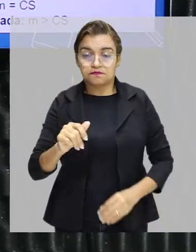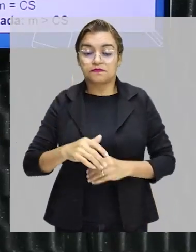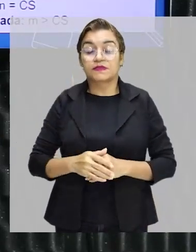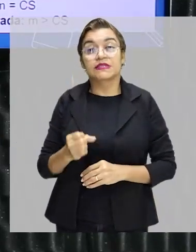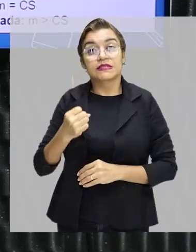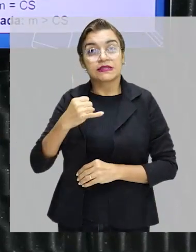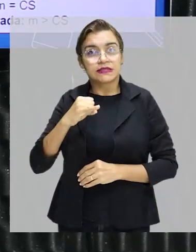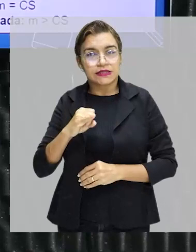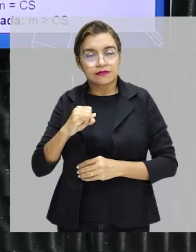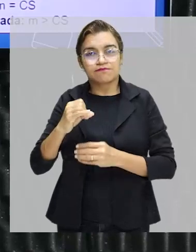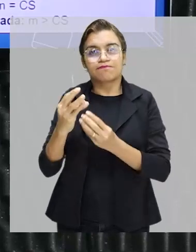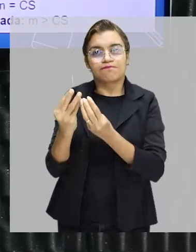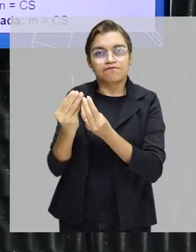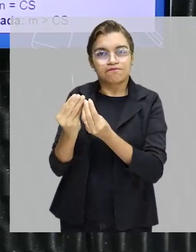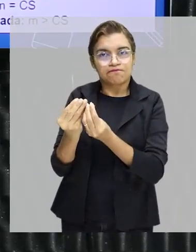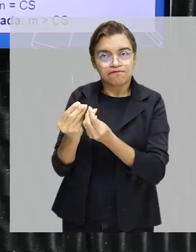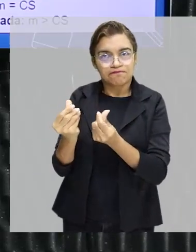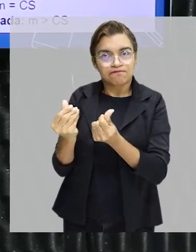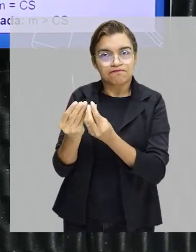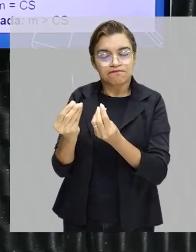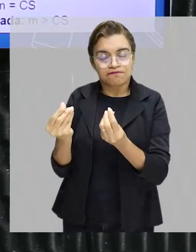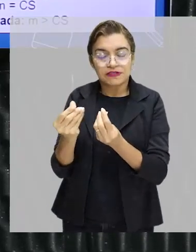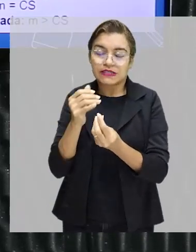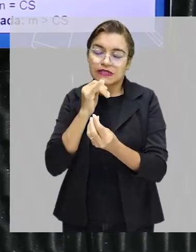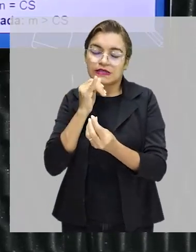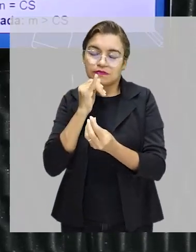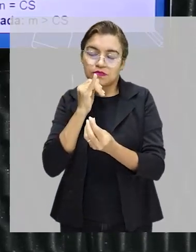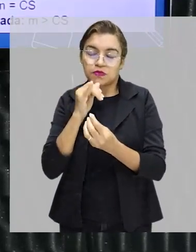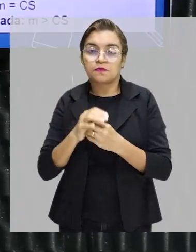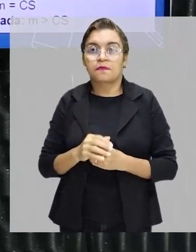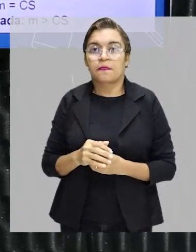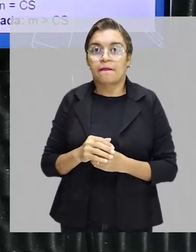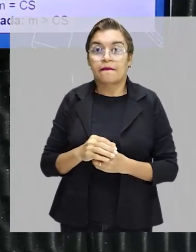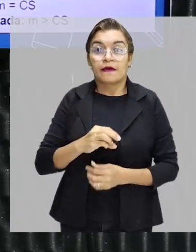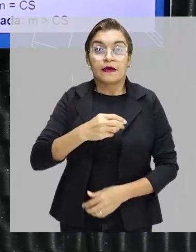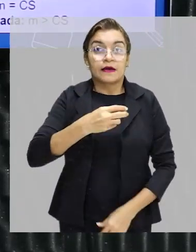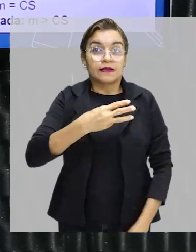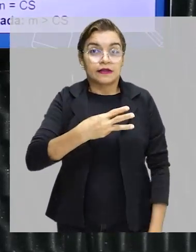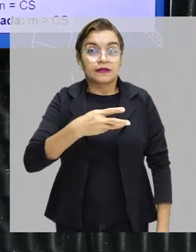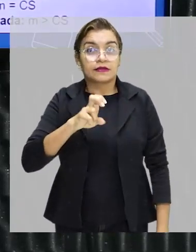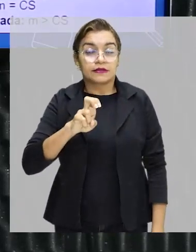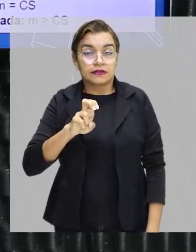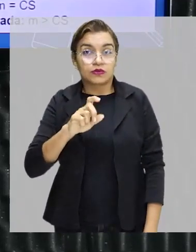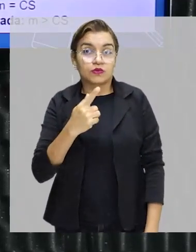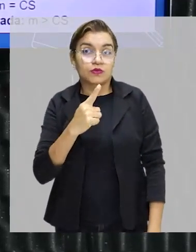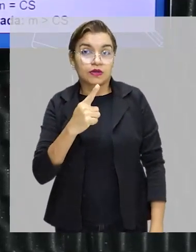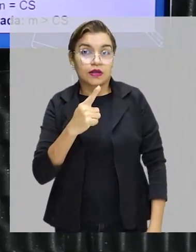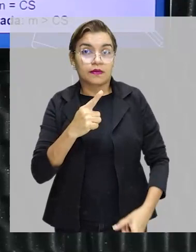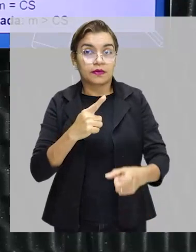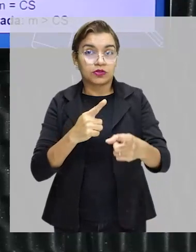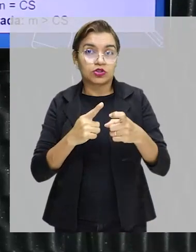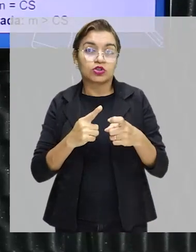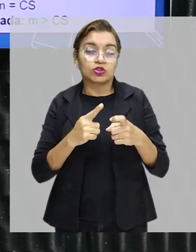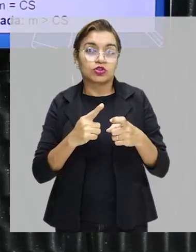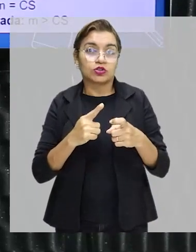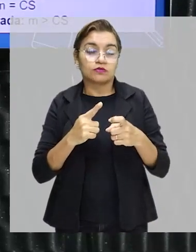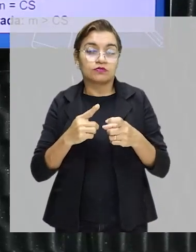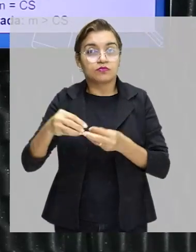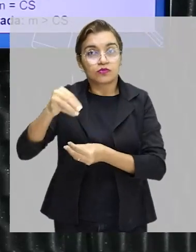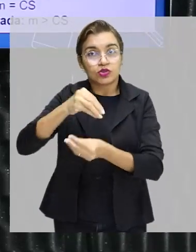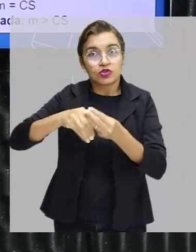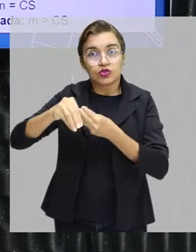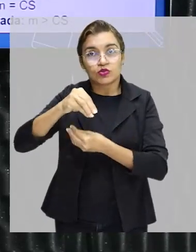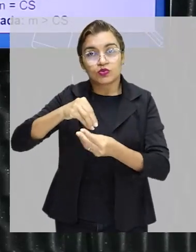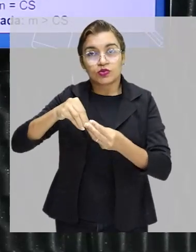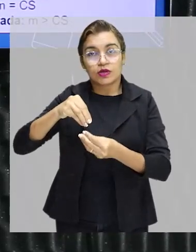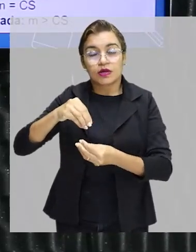Se dissolvermos, se misturarmos 35 gramas da substância X em 100 gramas de água,